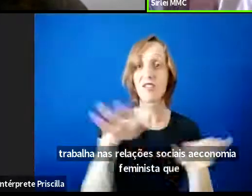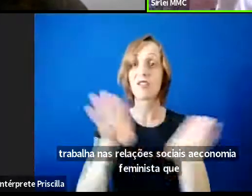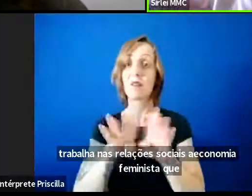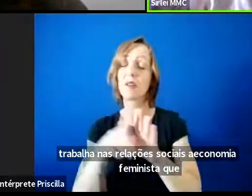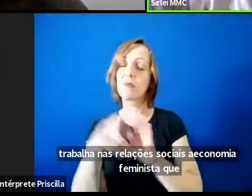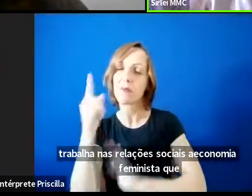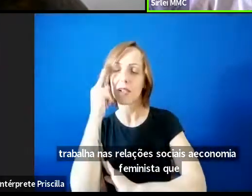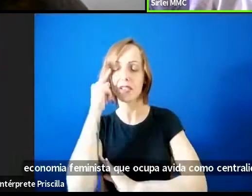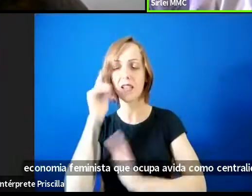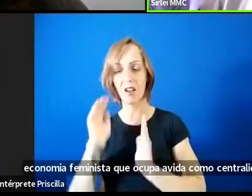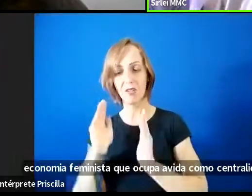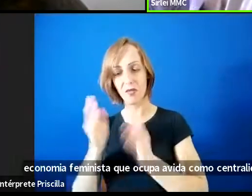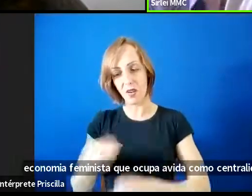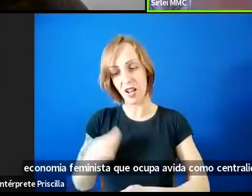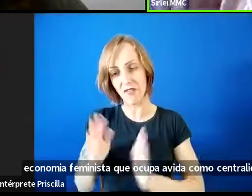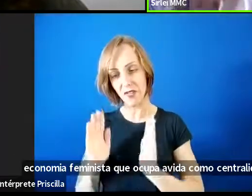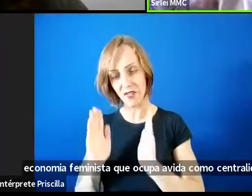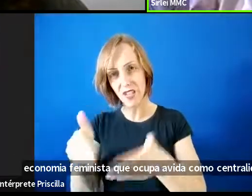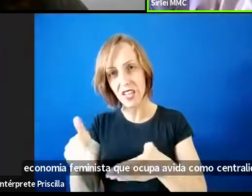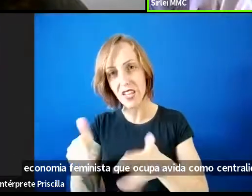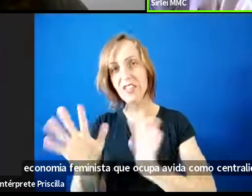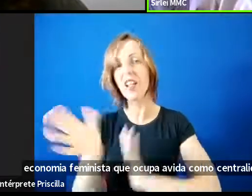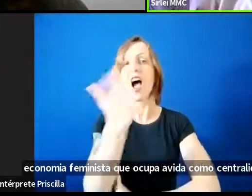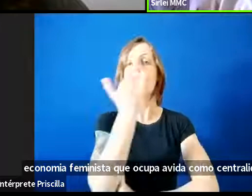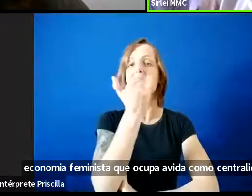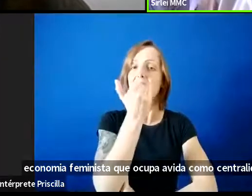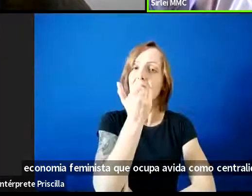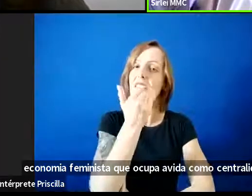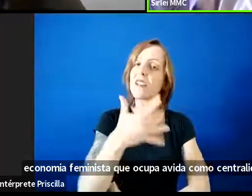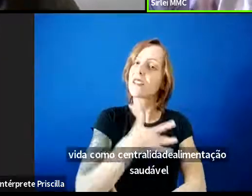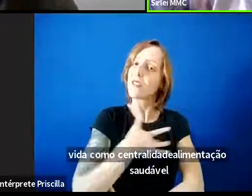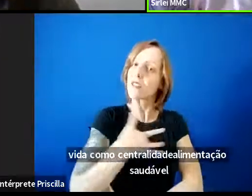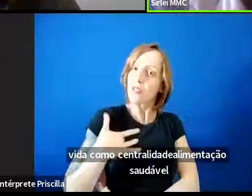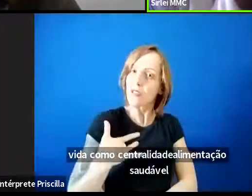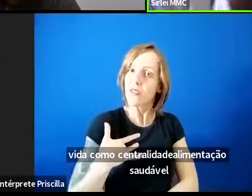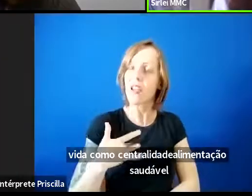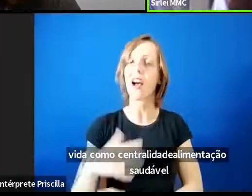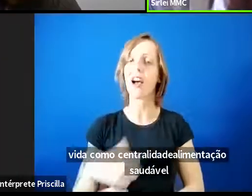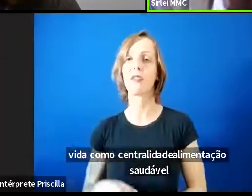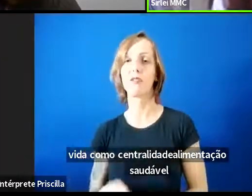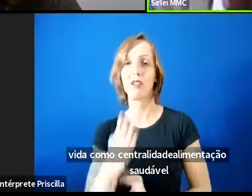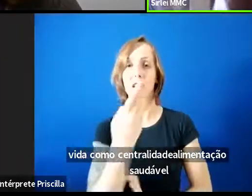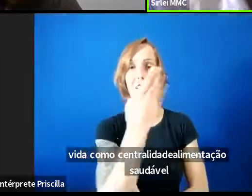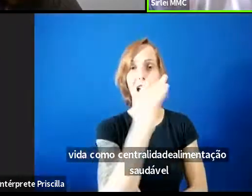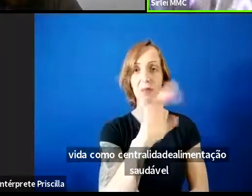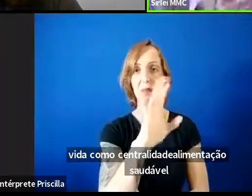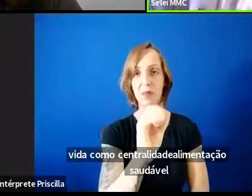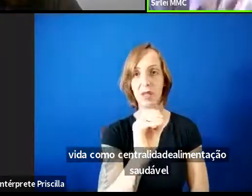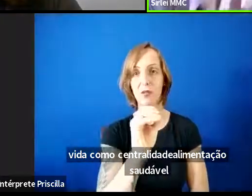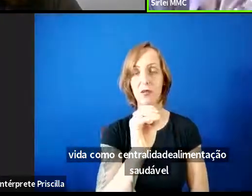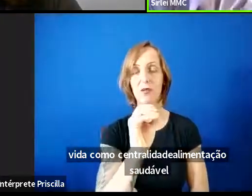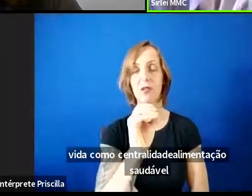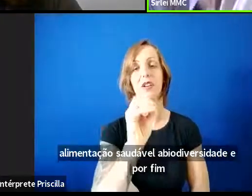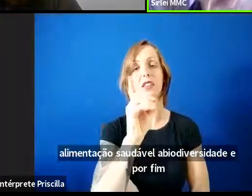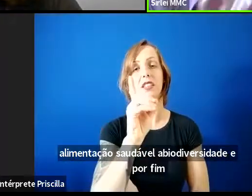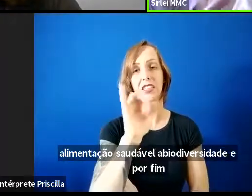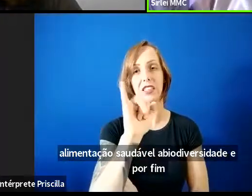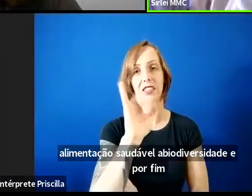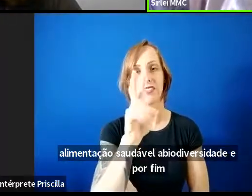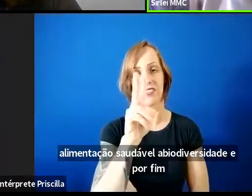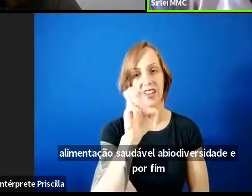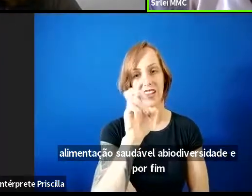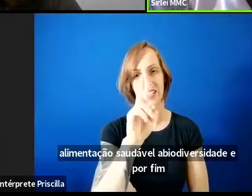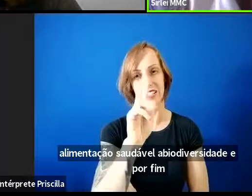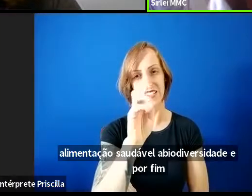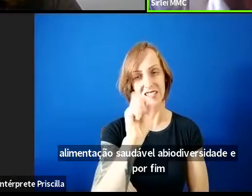a alimentação saudável, a biodiversidade e, por fim mesmo, Adri, dizer que